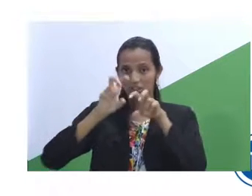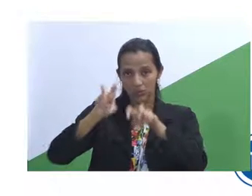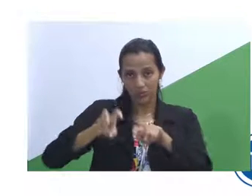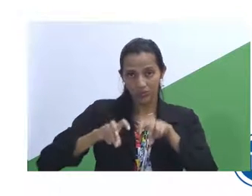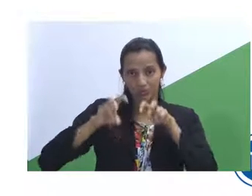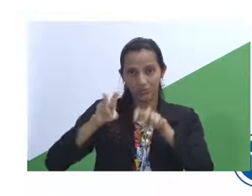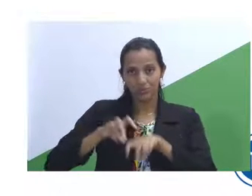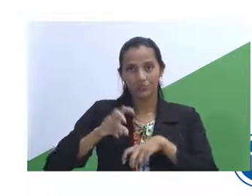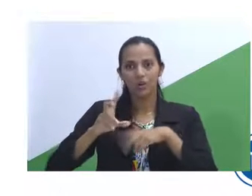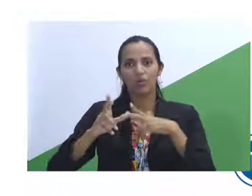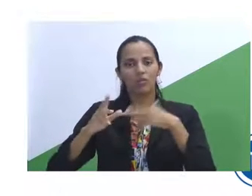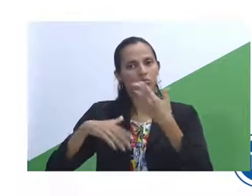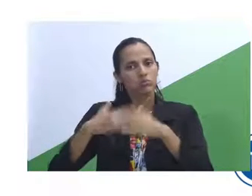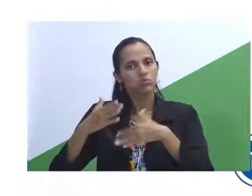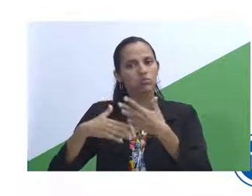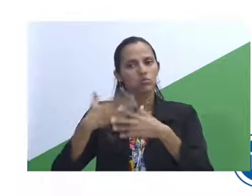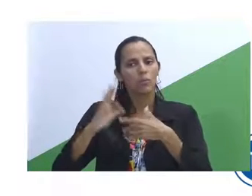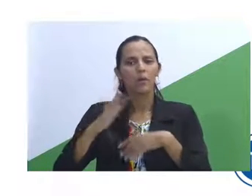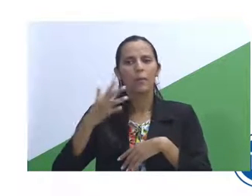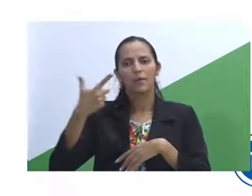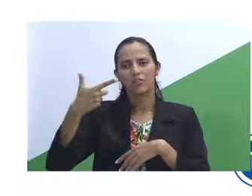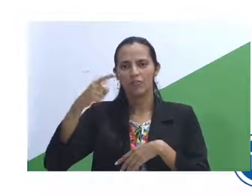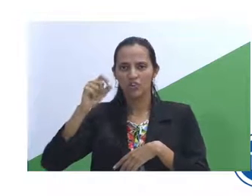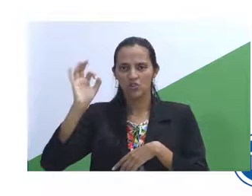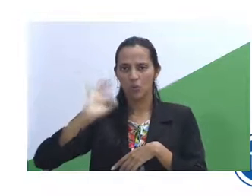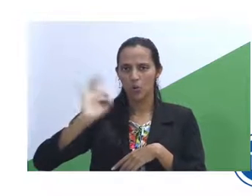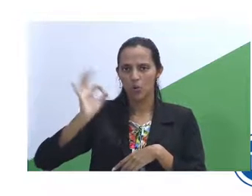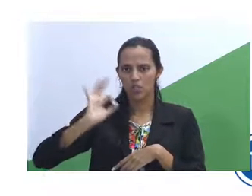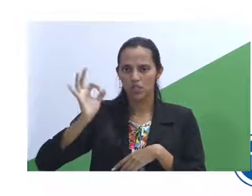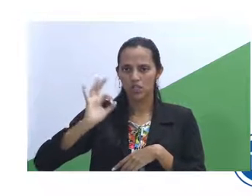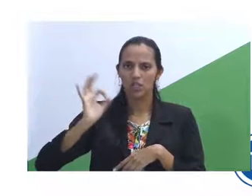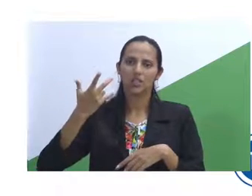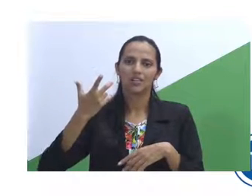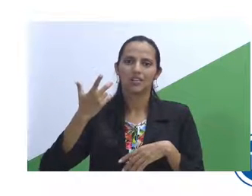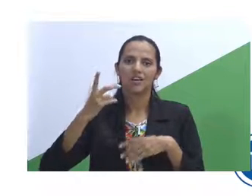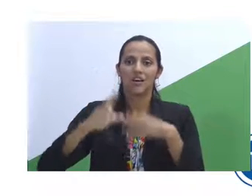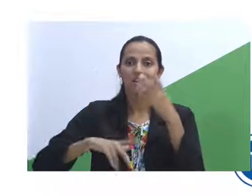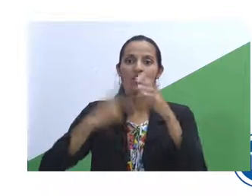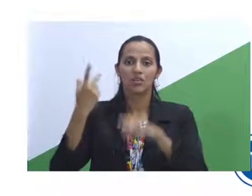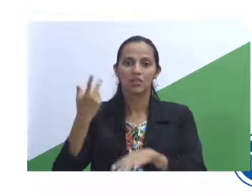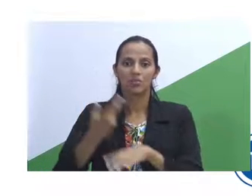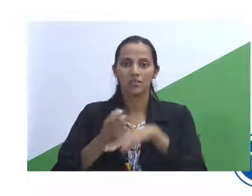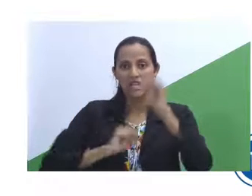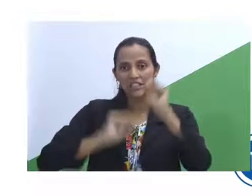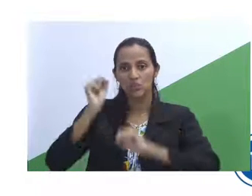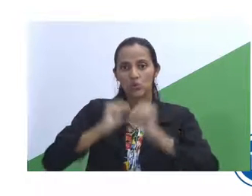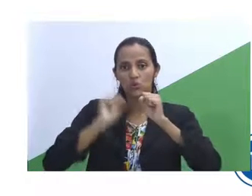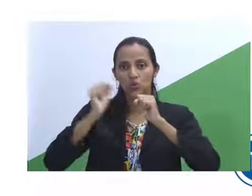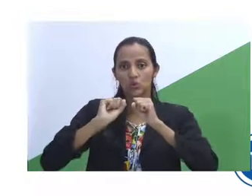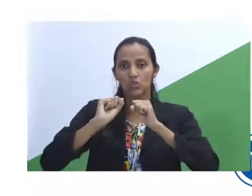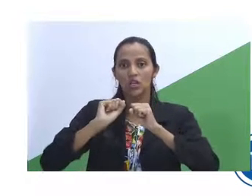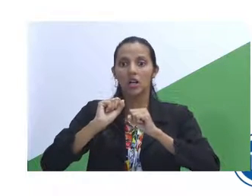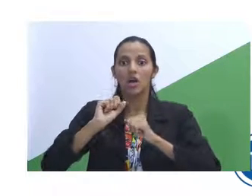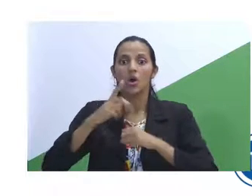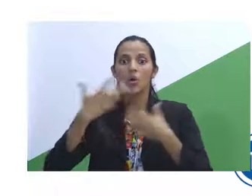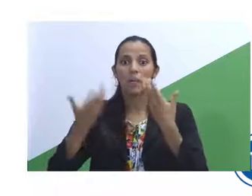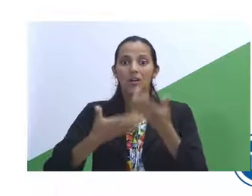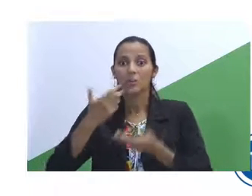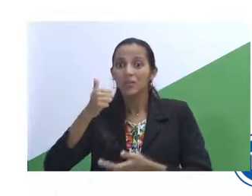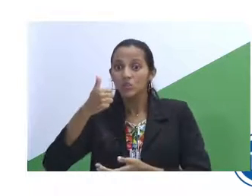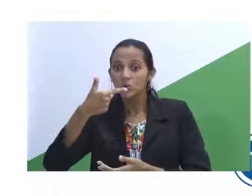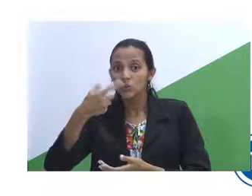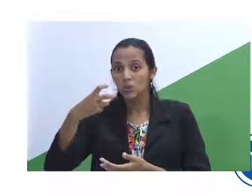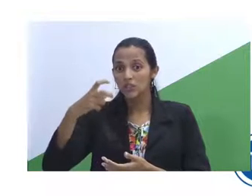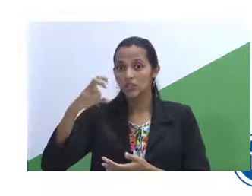volume de crescimento da ordem de 20%, a produção industrial, ela cresce 125%, ou seja, o governo